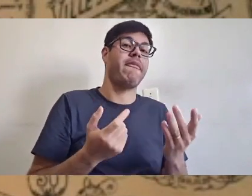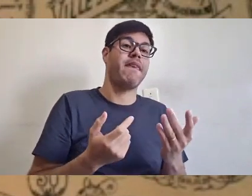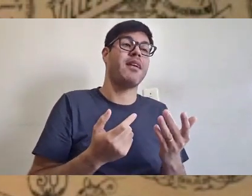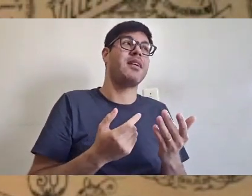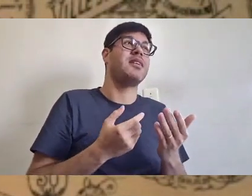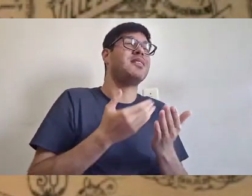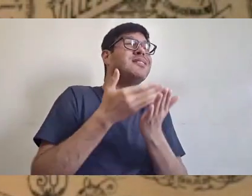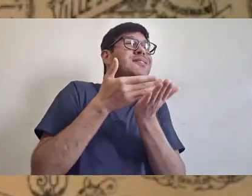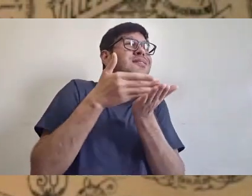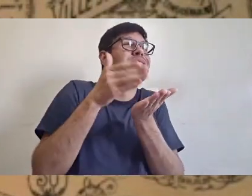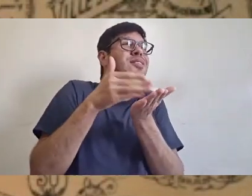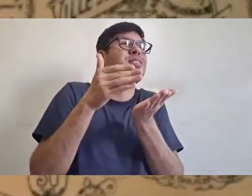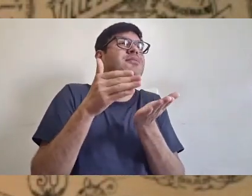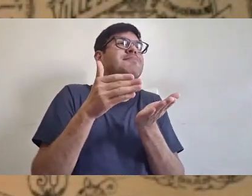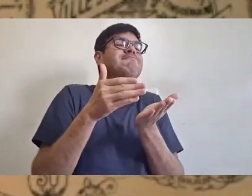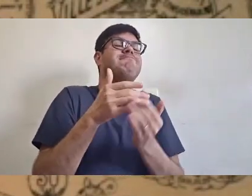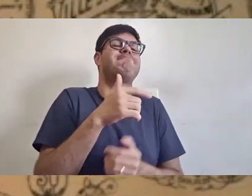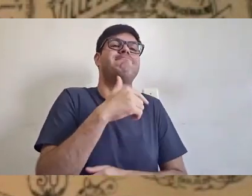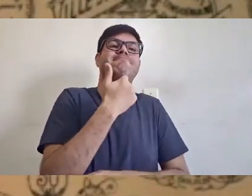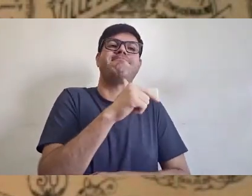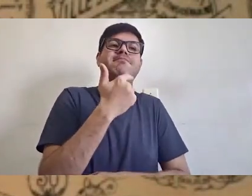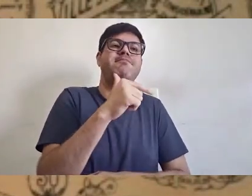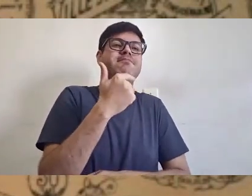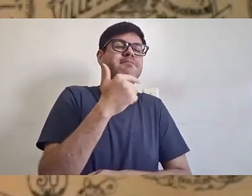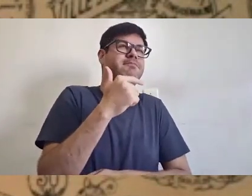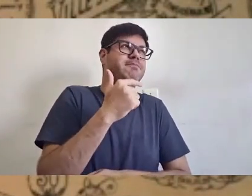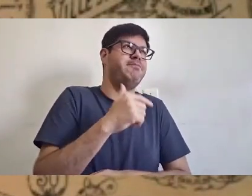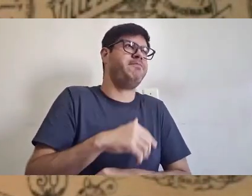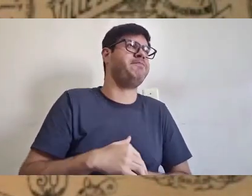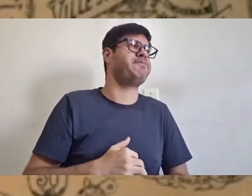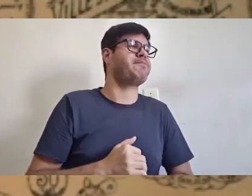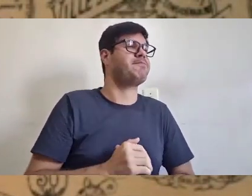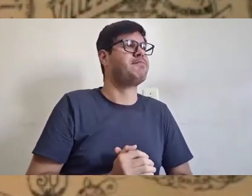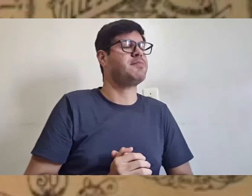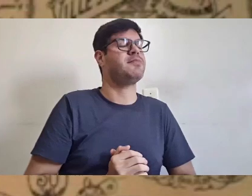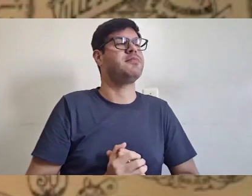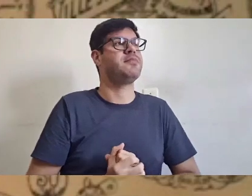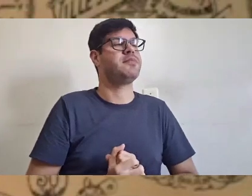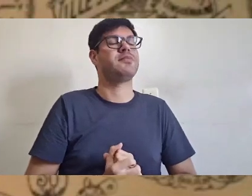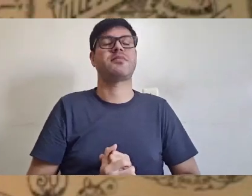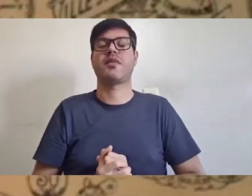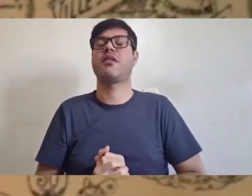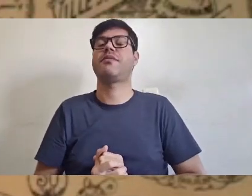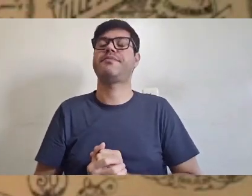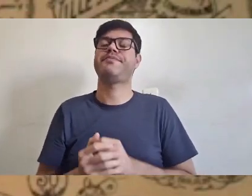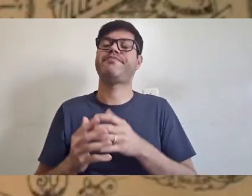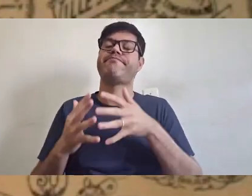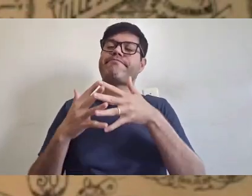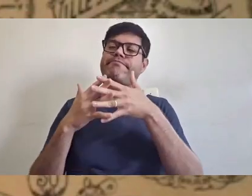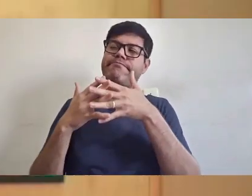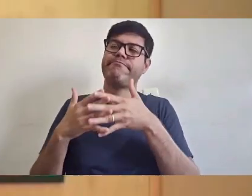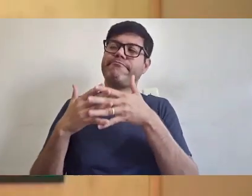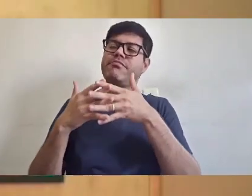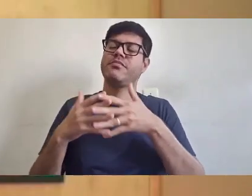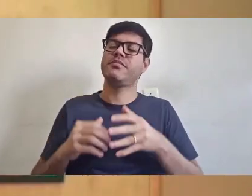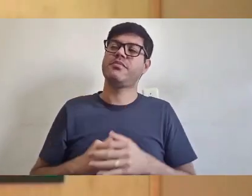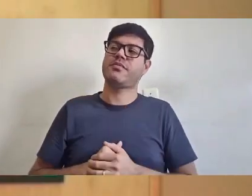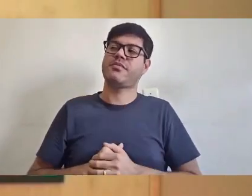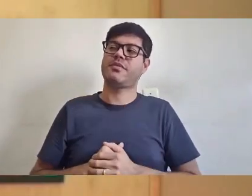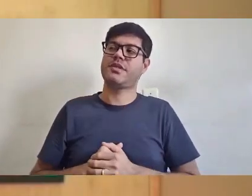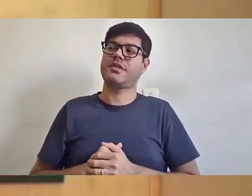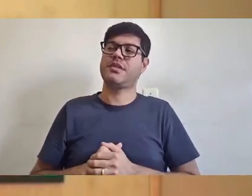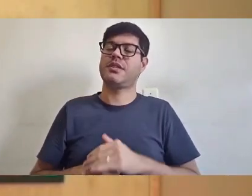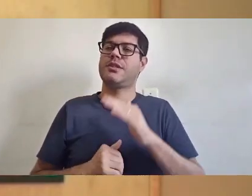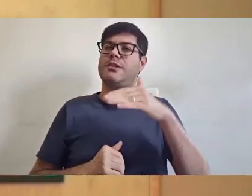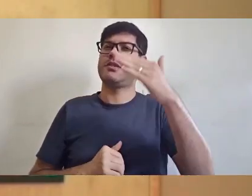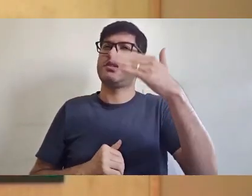aplicar. Então você veja o que sobra para as outras coisas que o município tem que manter. Pedro, é complicado essa história,